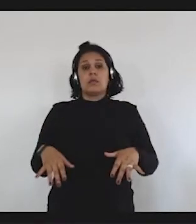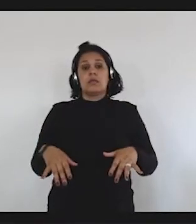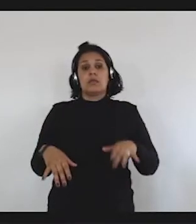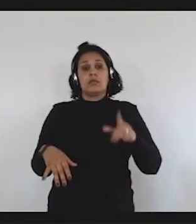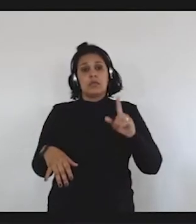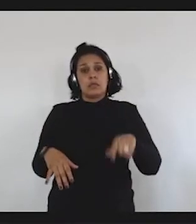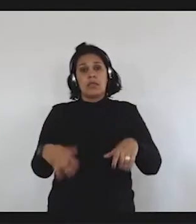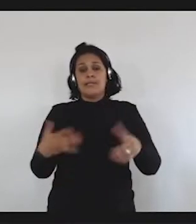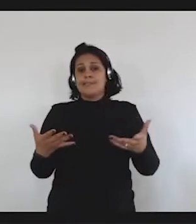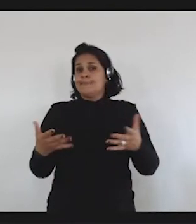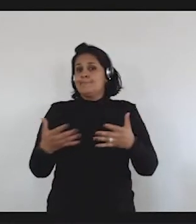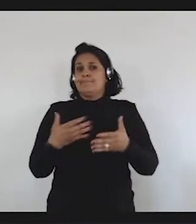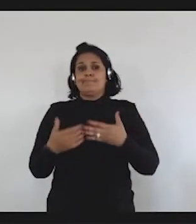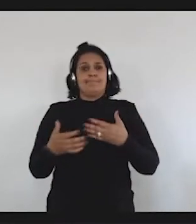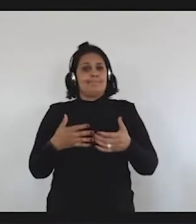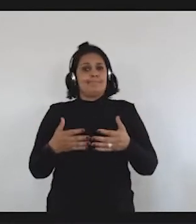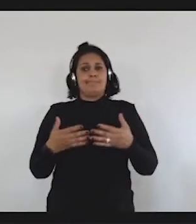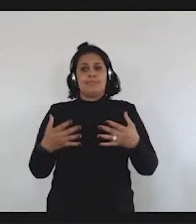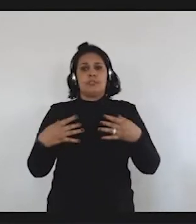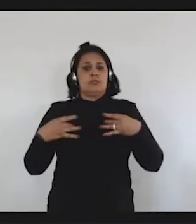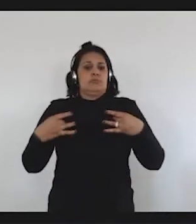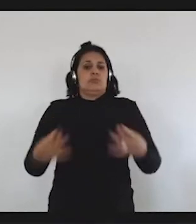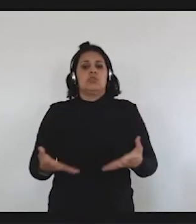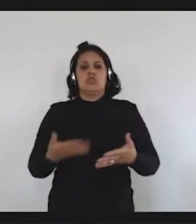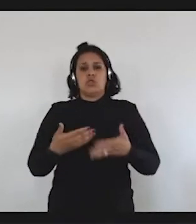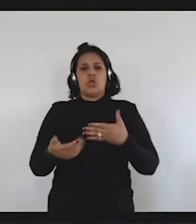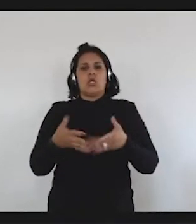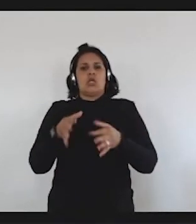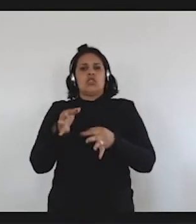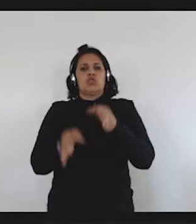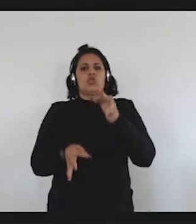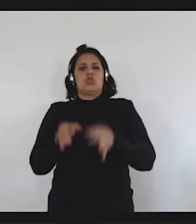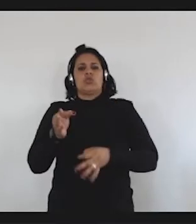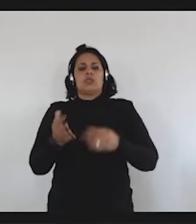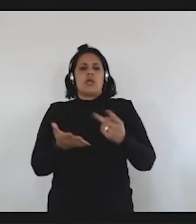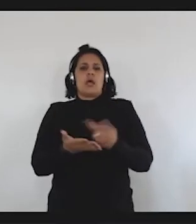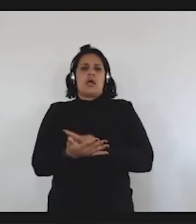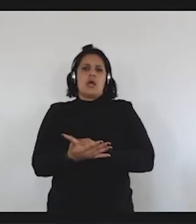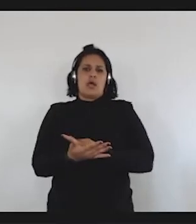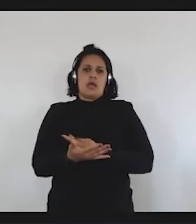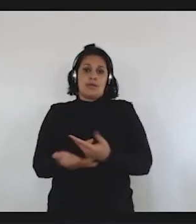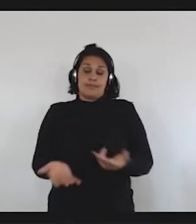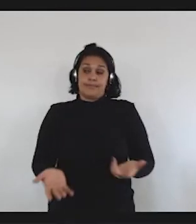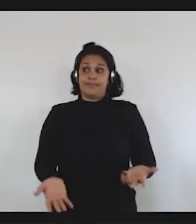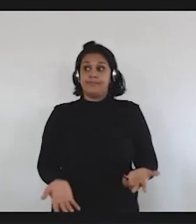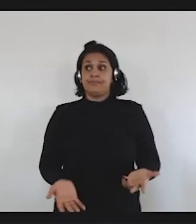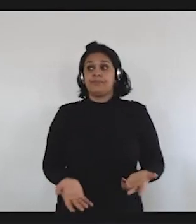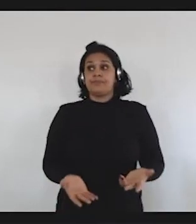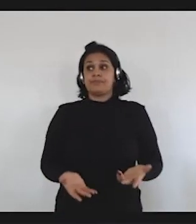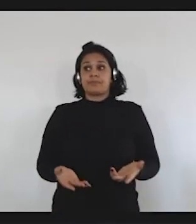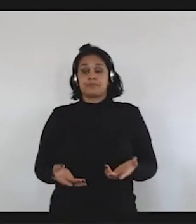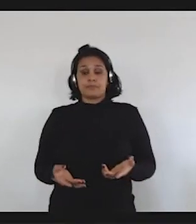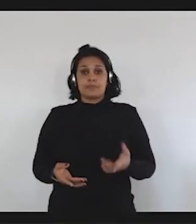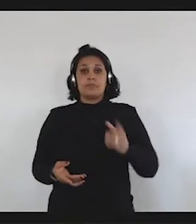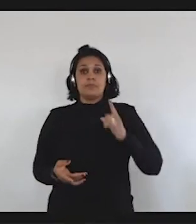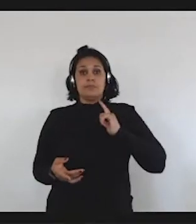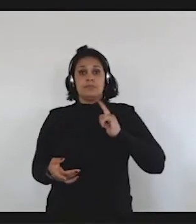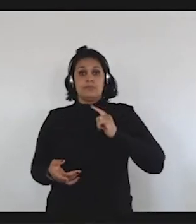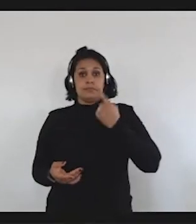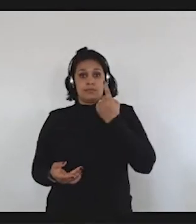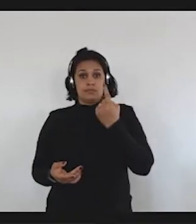se entregar uma pseudo-justiça. Em que pese, desde